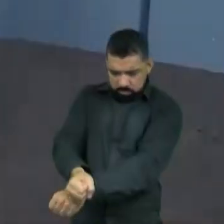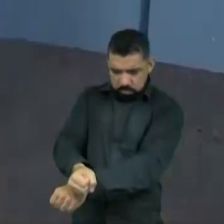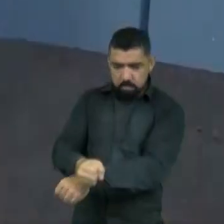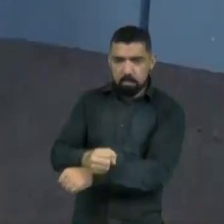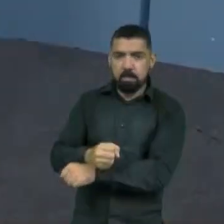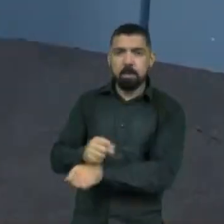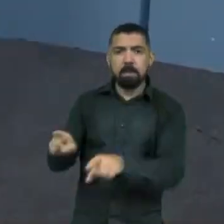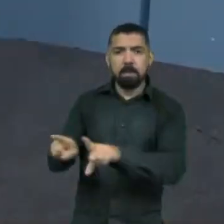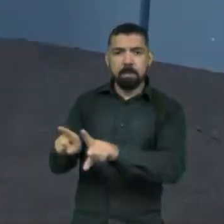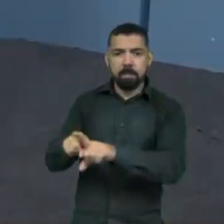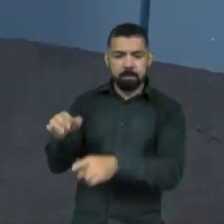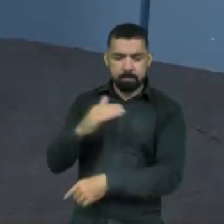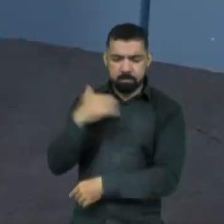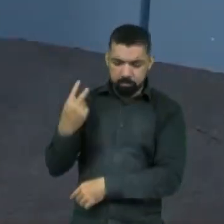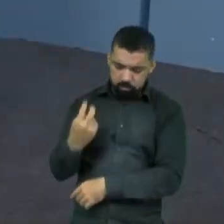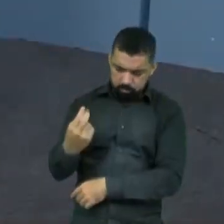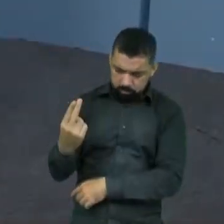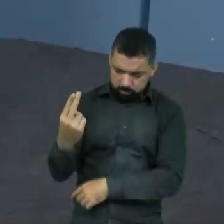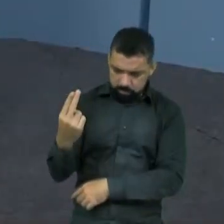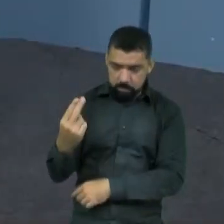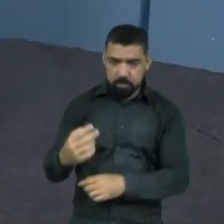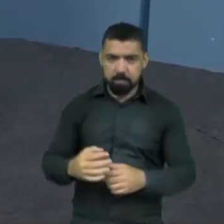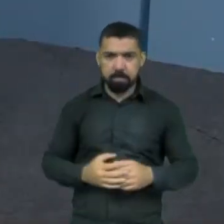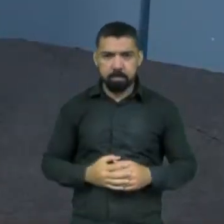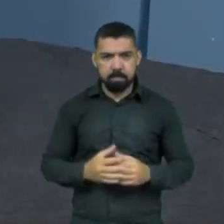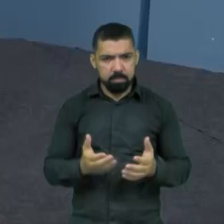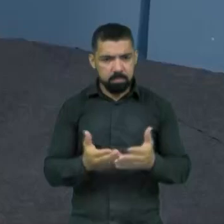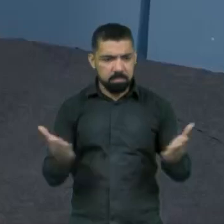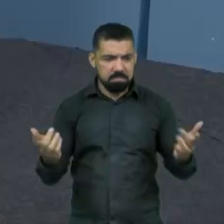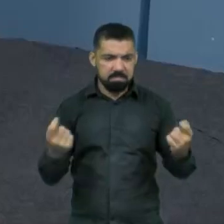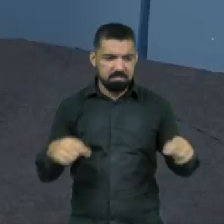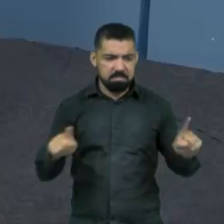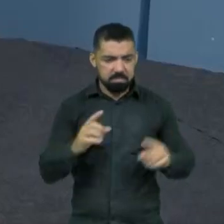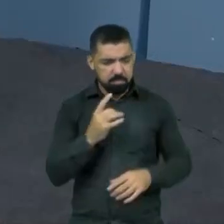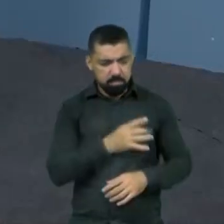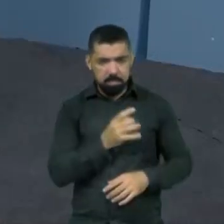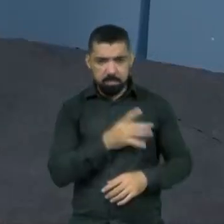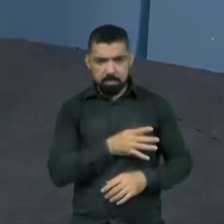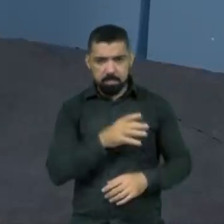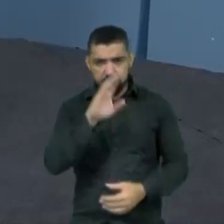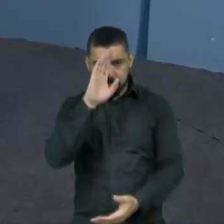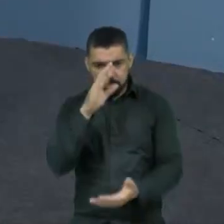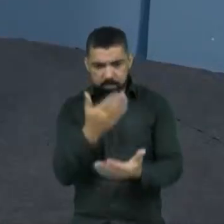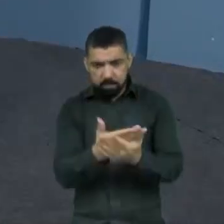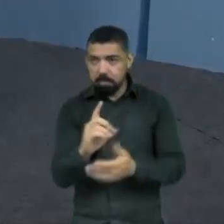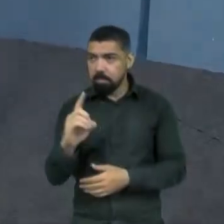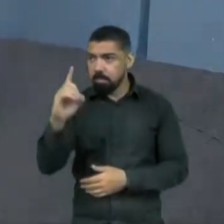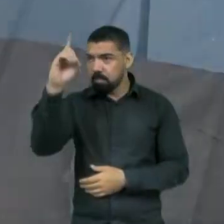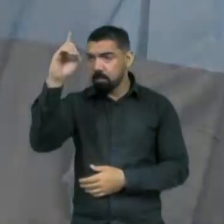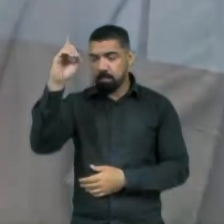e condenado à morte. Vocês não precisam ter medo. Acreditem em Deus.